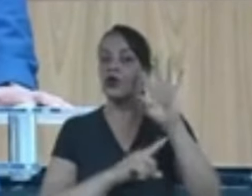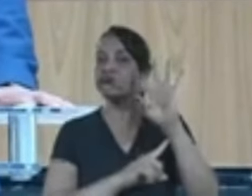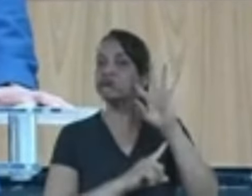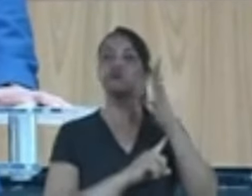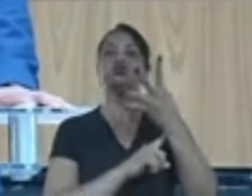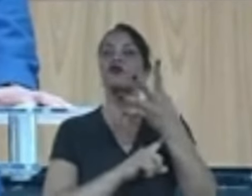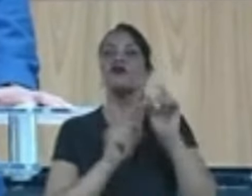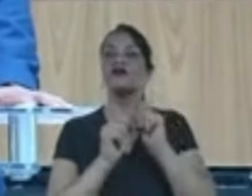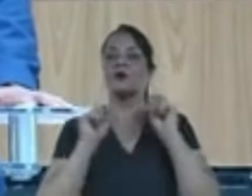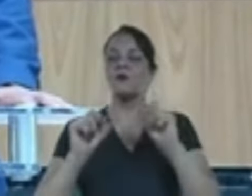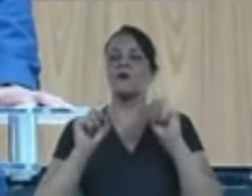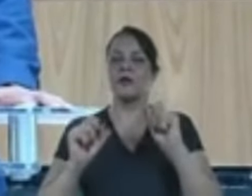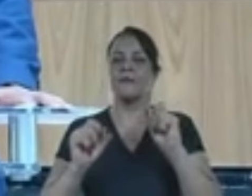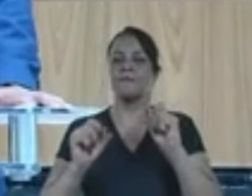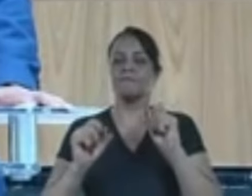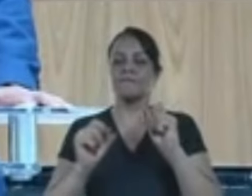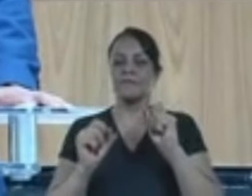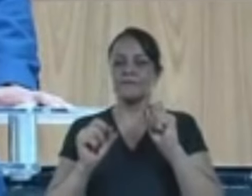quebrar um protocolo.